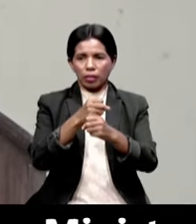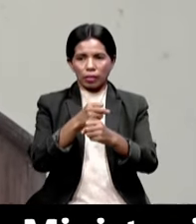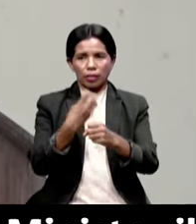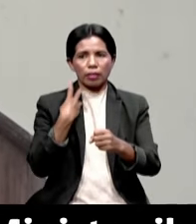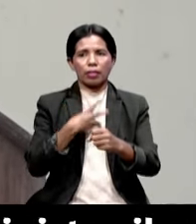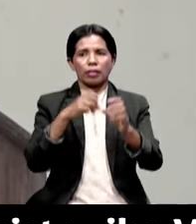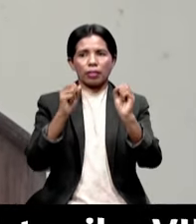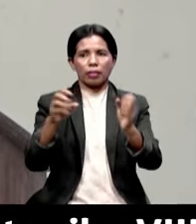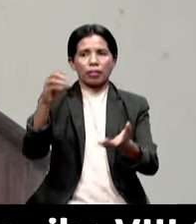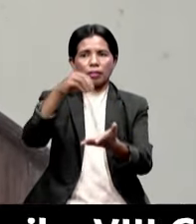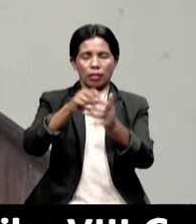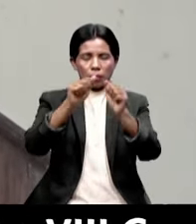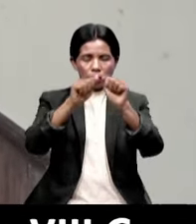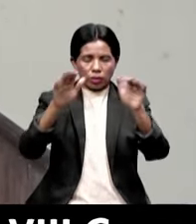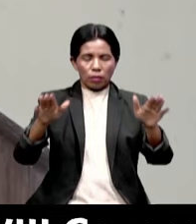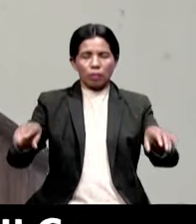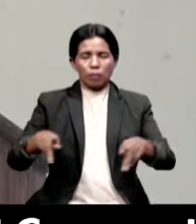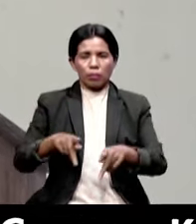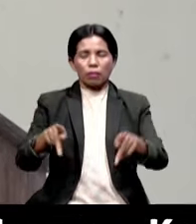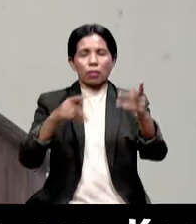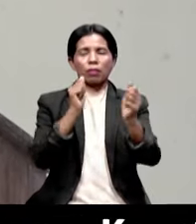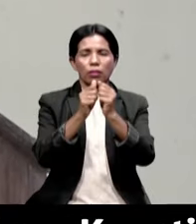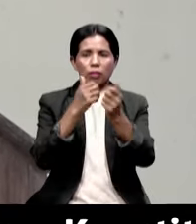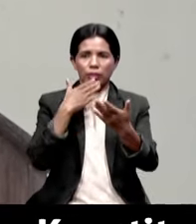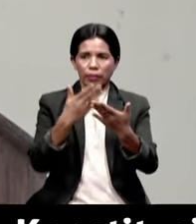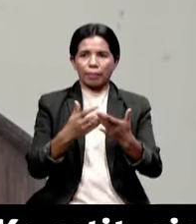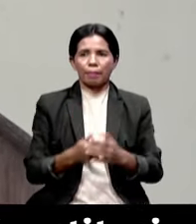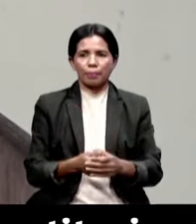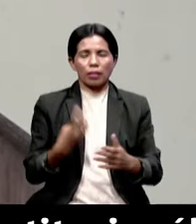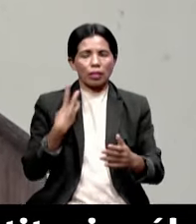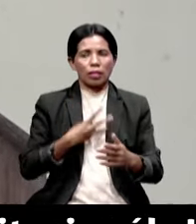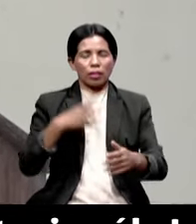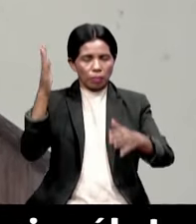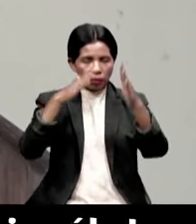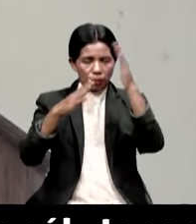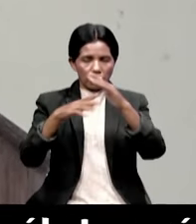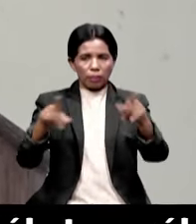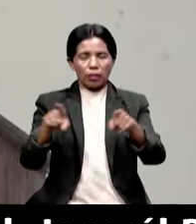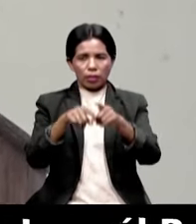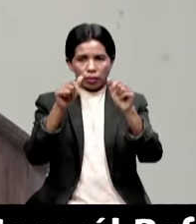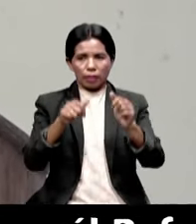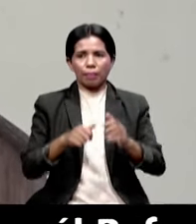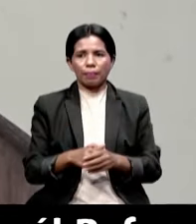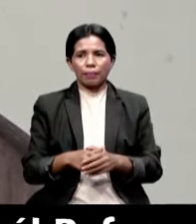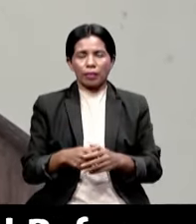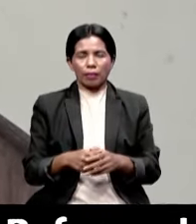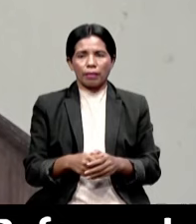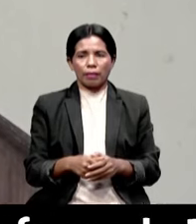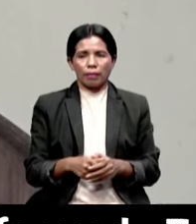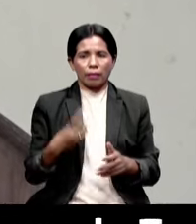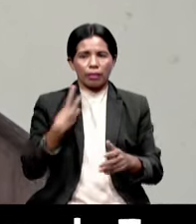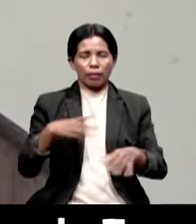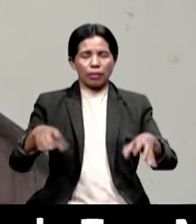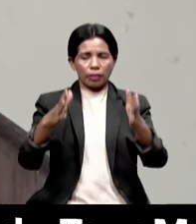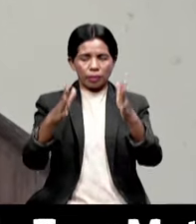consegue montar a administração pública de Gaudiá. E tem problema com ele, né? Porque se tem o amigo, tem recursos